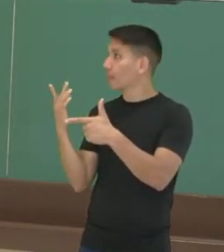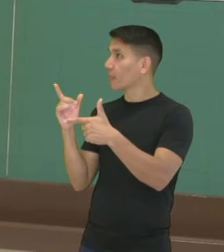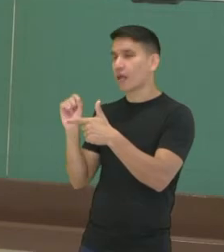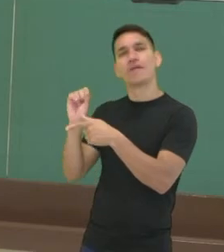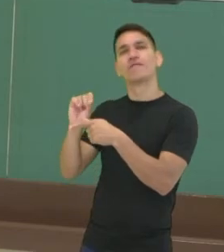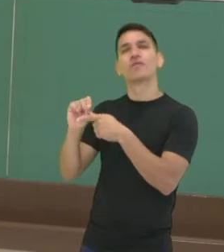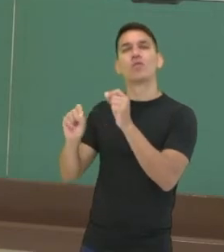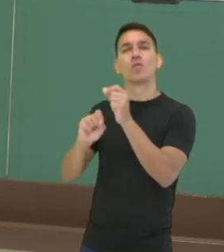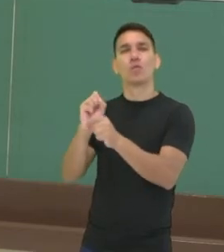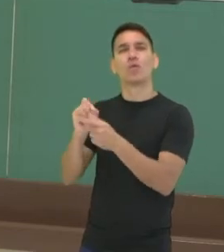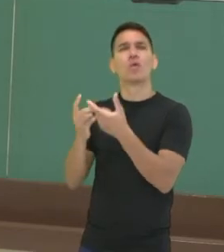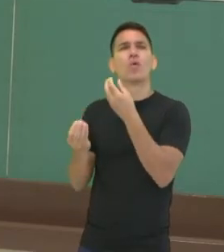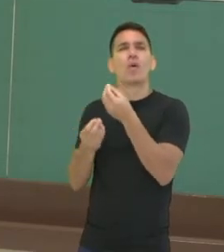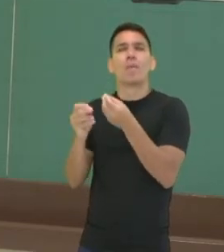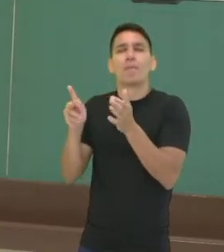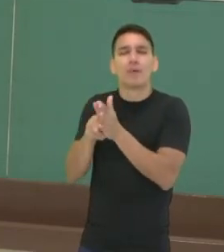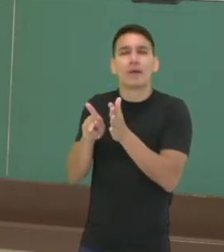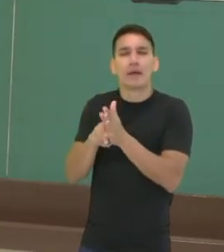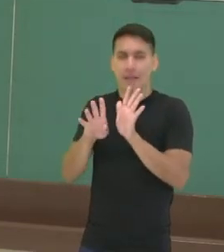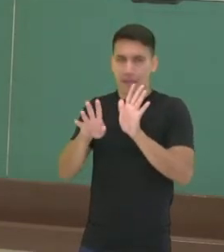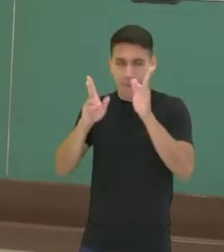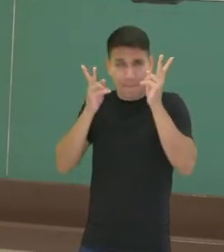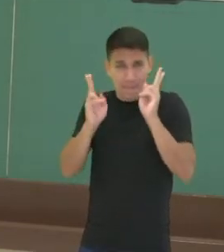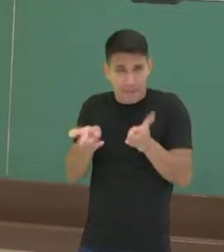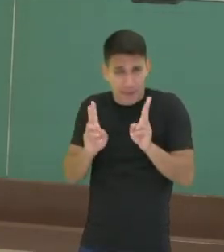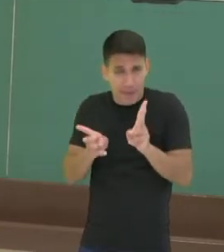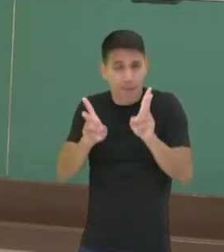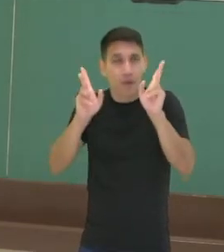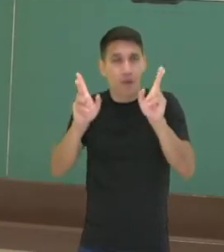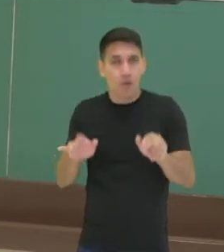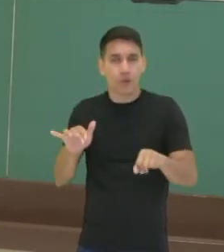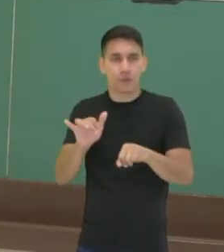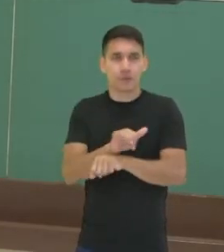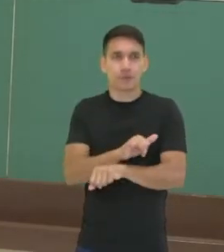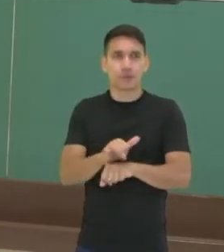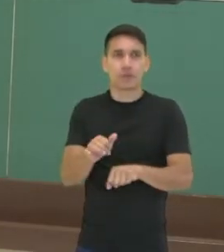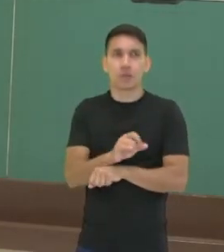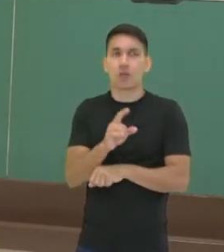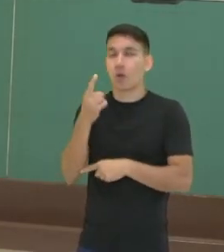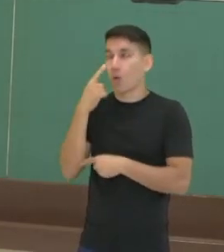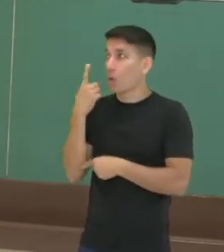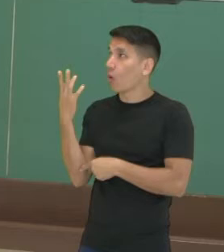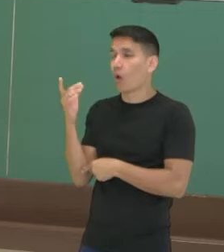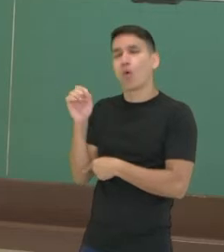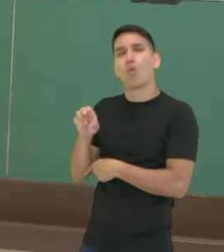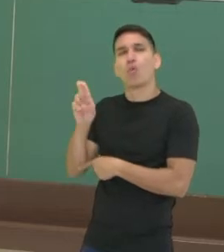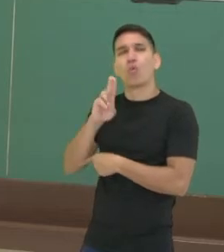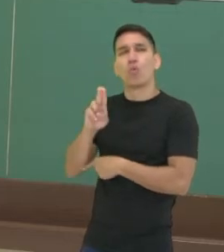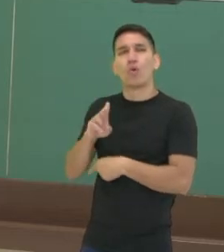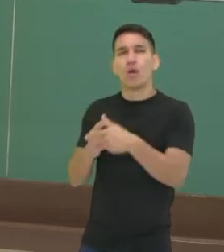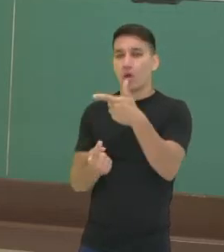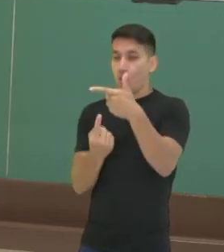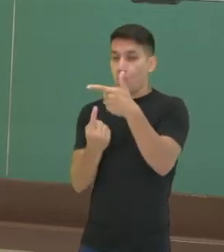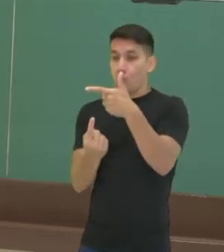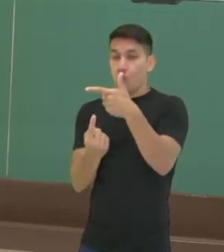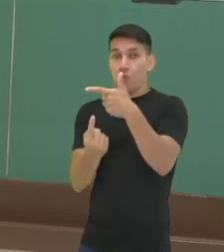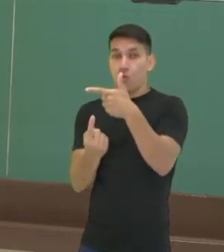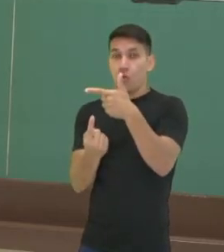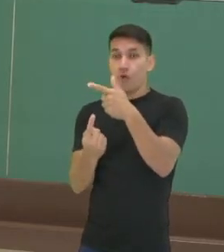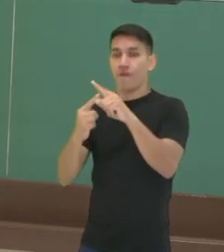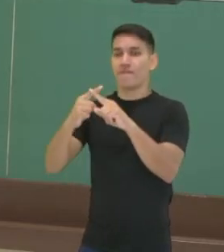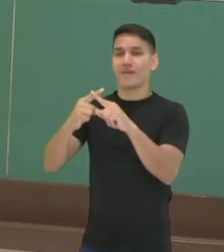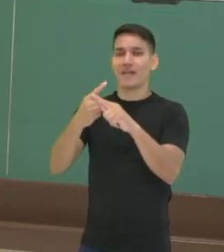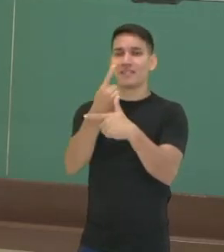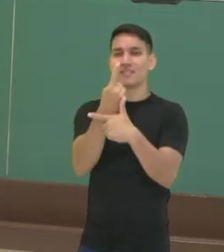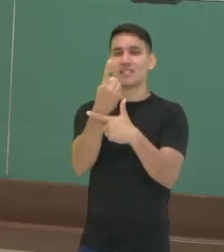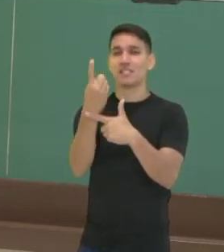olha só, como que nós vamos fazer isso? A mesma técnica, tá, pessoal? Então, eu tenho lá, né, ó, 1 vezes 120. Por que